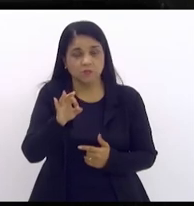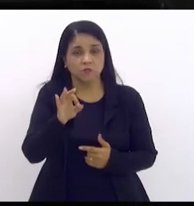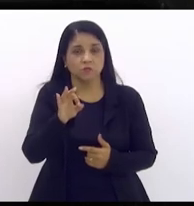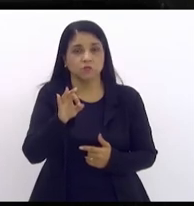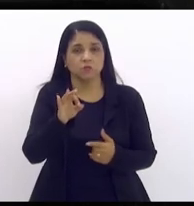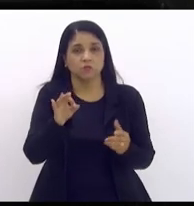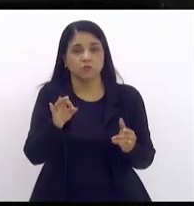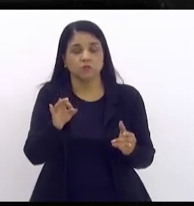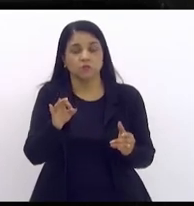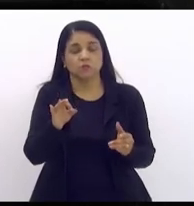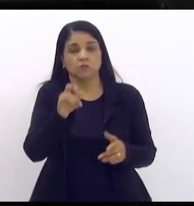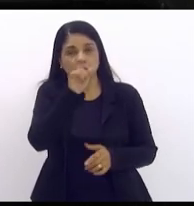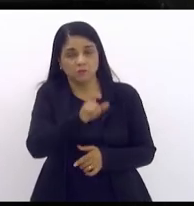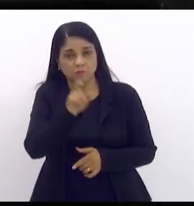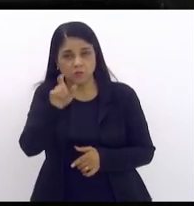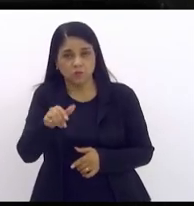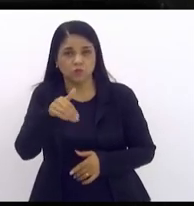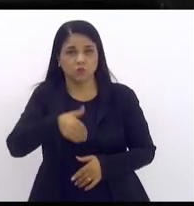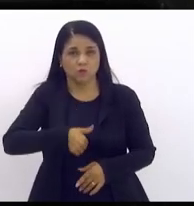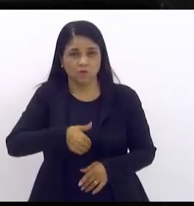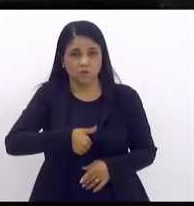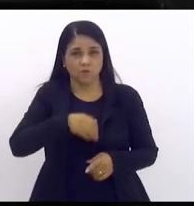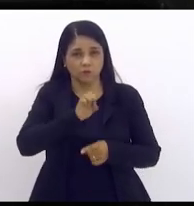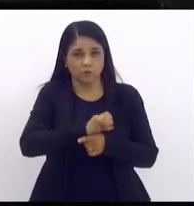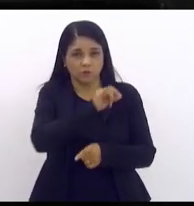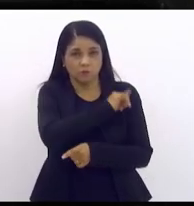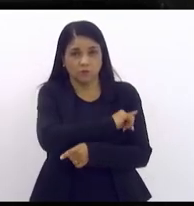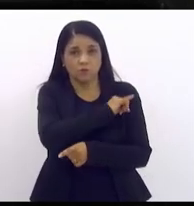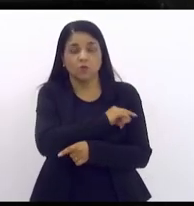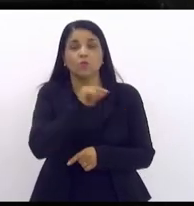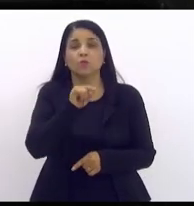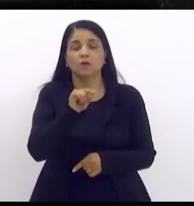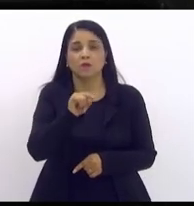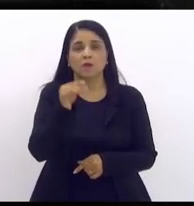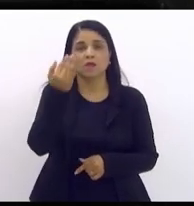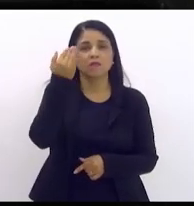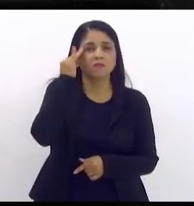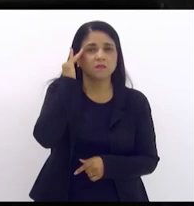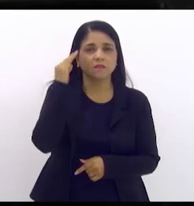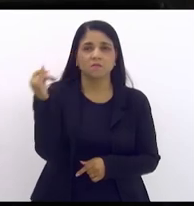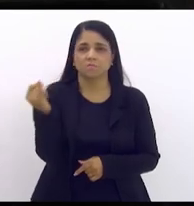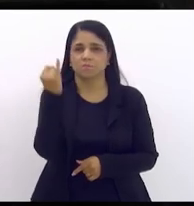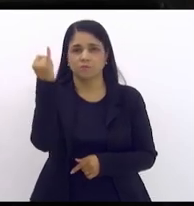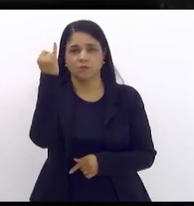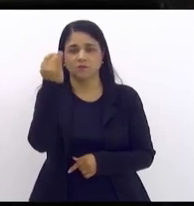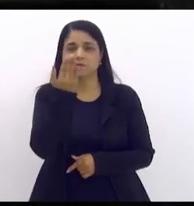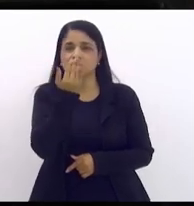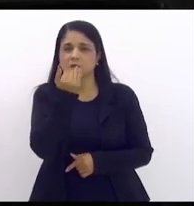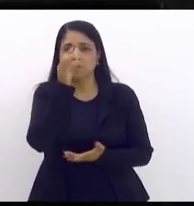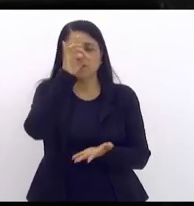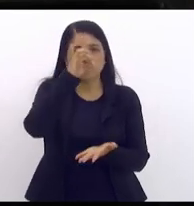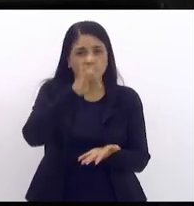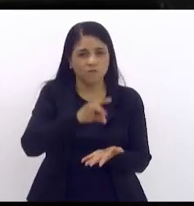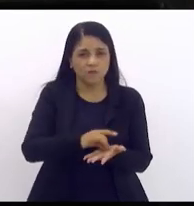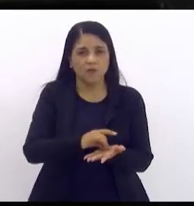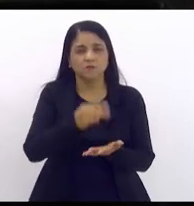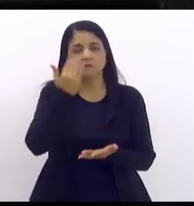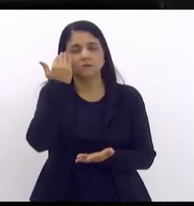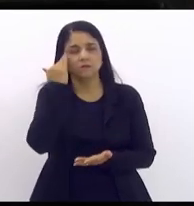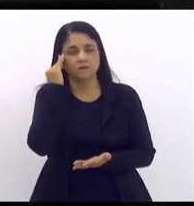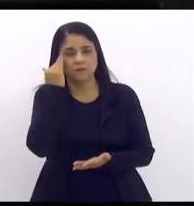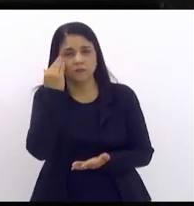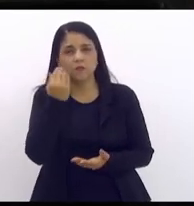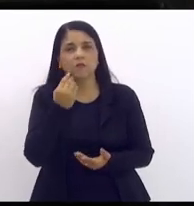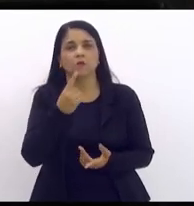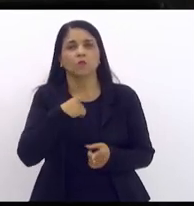do Brasil, exatamente no estado do Rio de Janeiro. É a gente compreender a importância de alimento de verdade, compreender também o